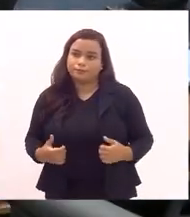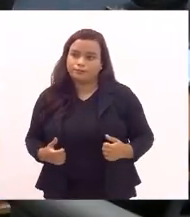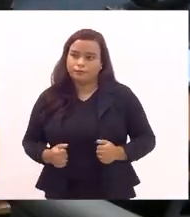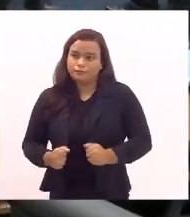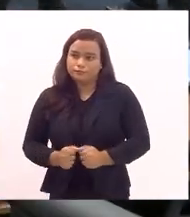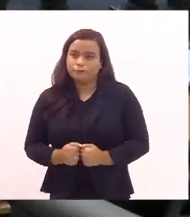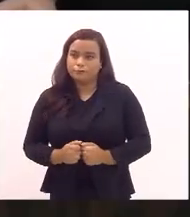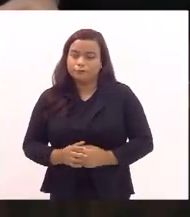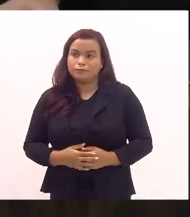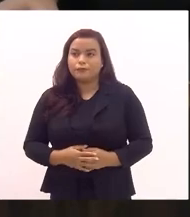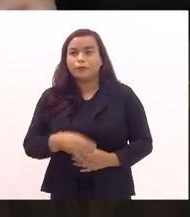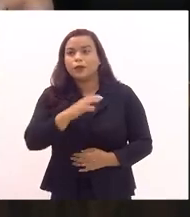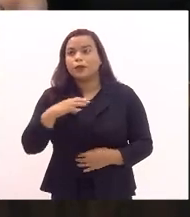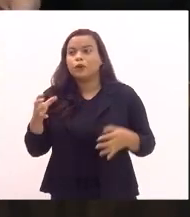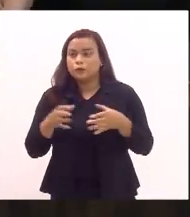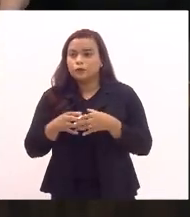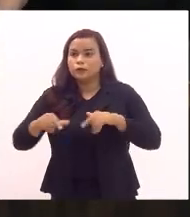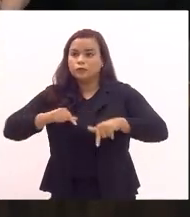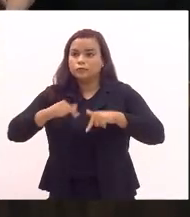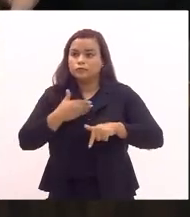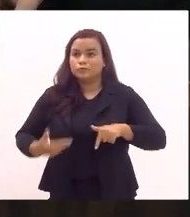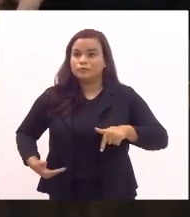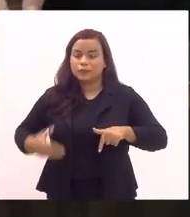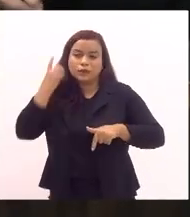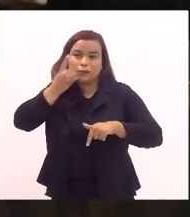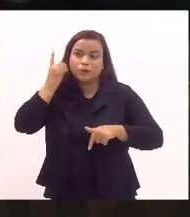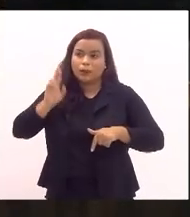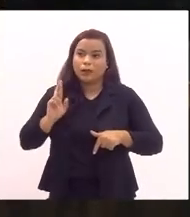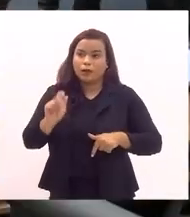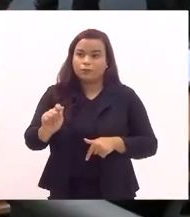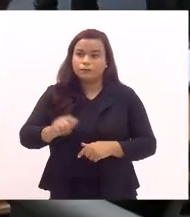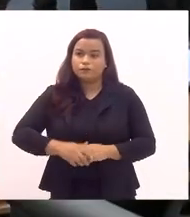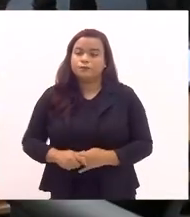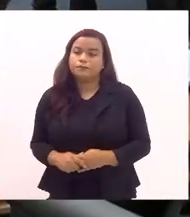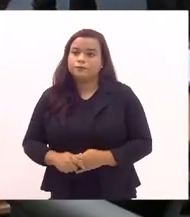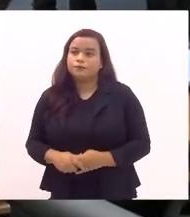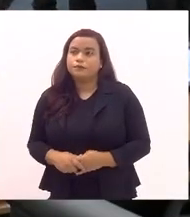e pela comissão de servidores Deputado Rodrigo Amorim